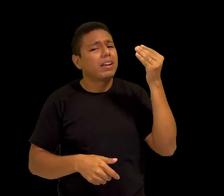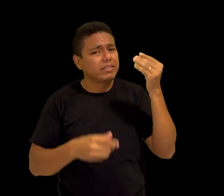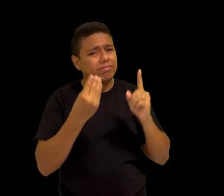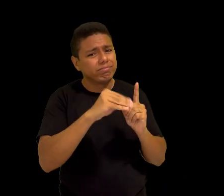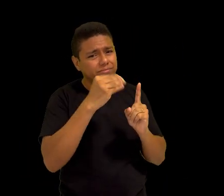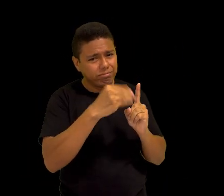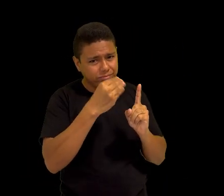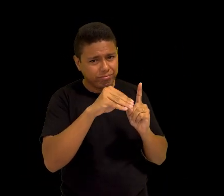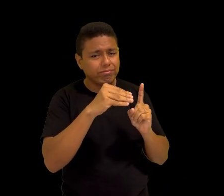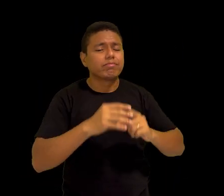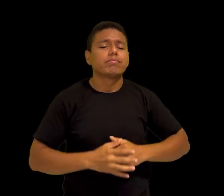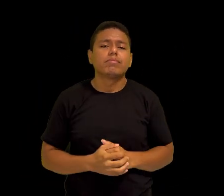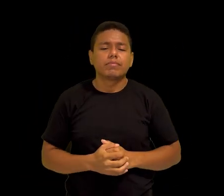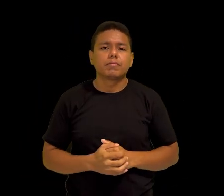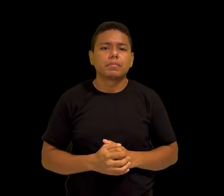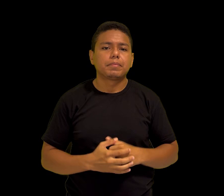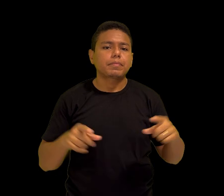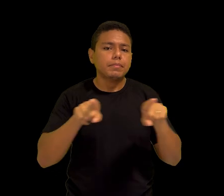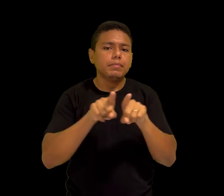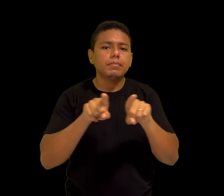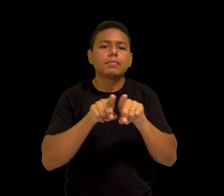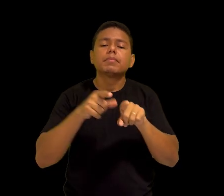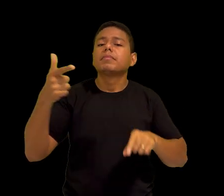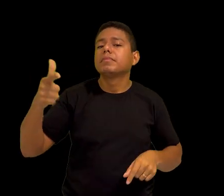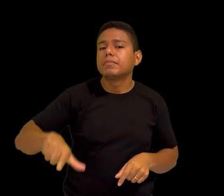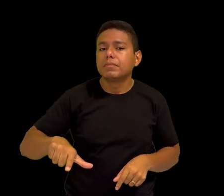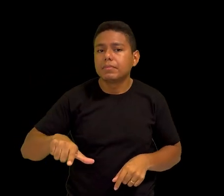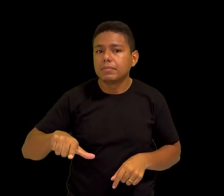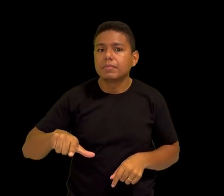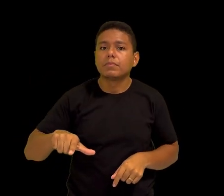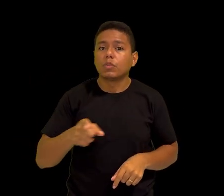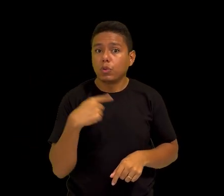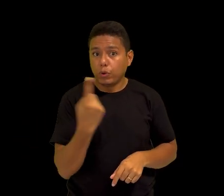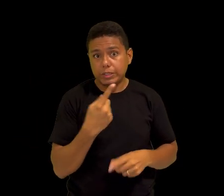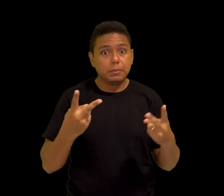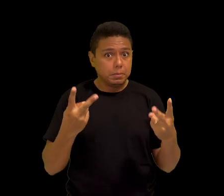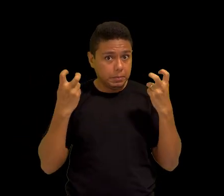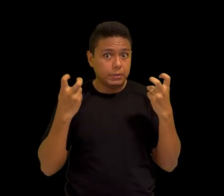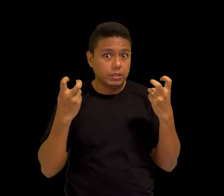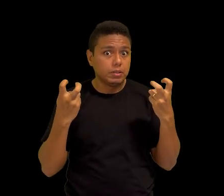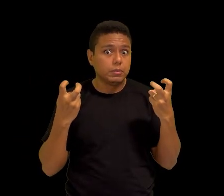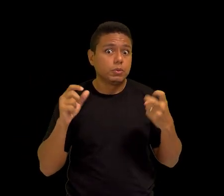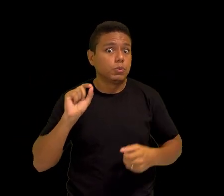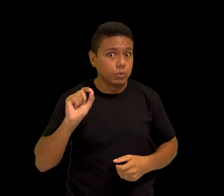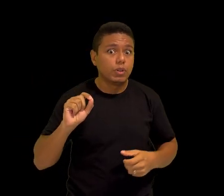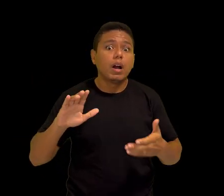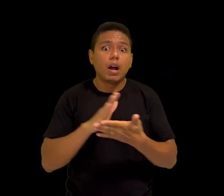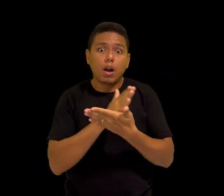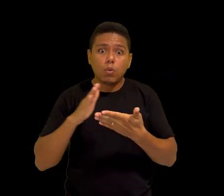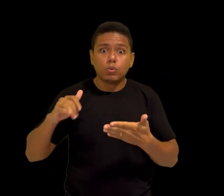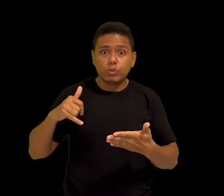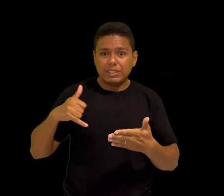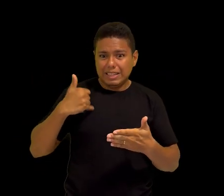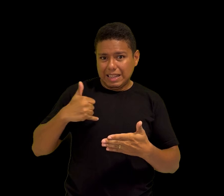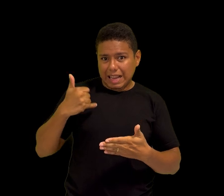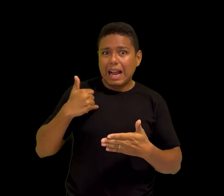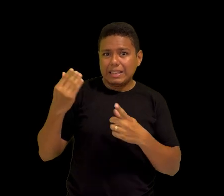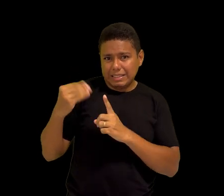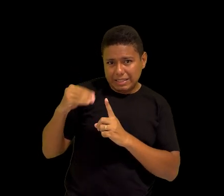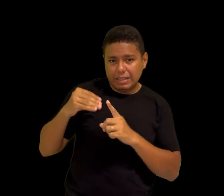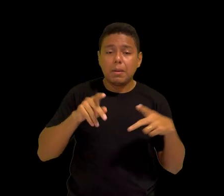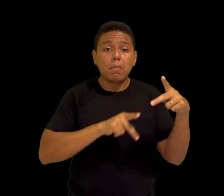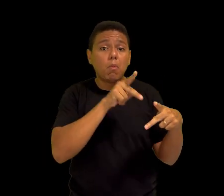vulnerável que as demais, e também, além da questão de grupos etários mais